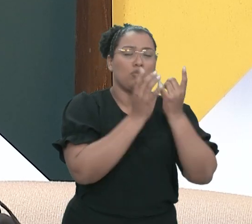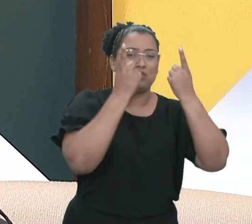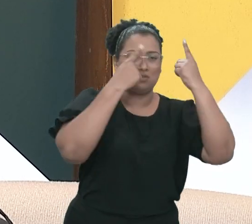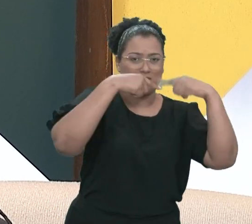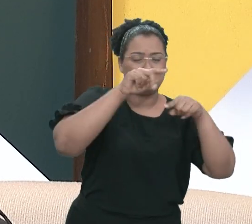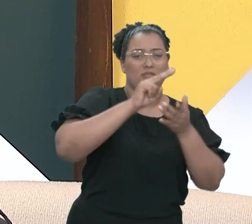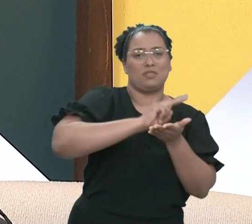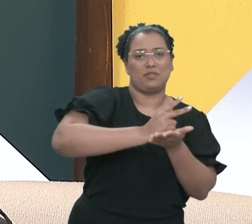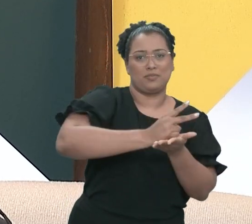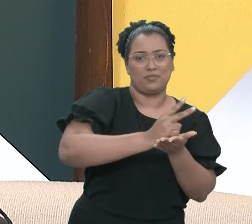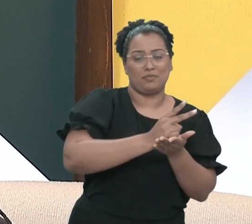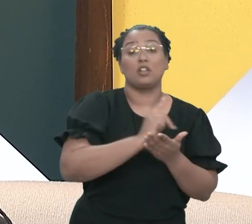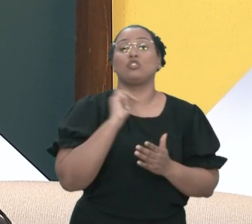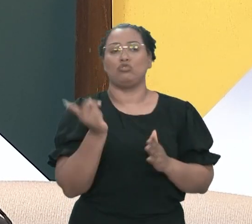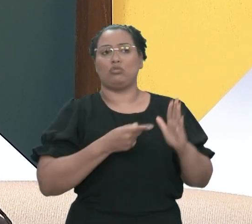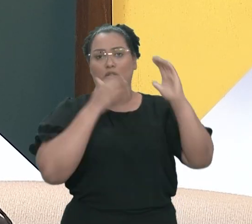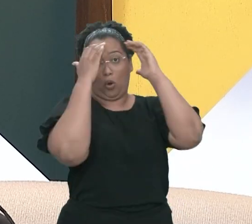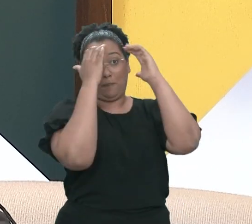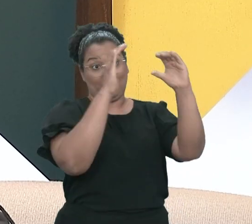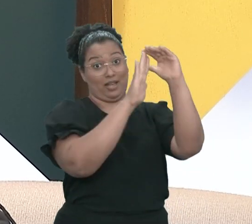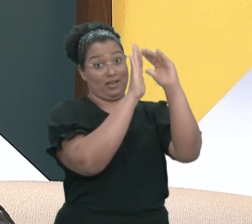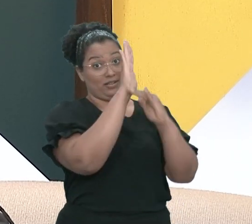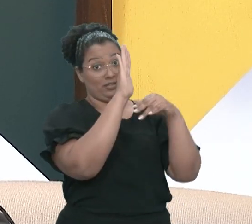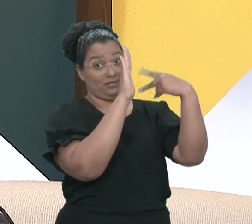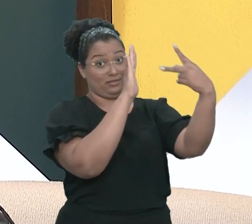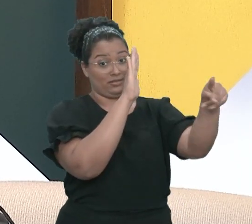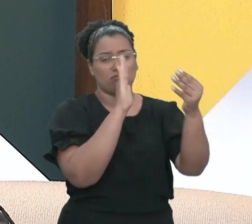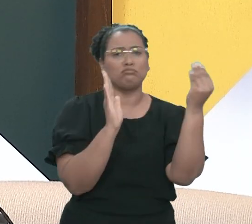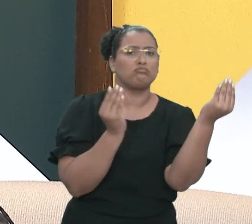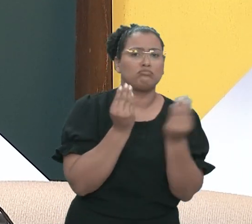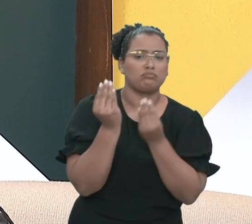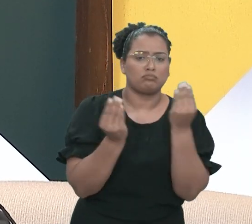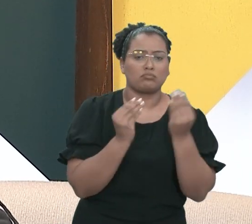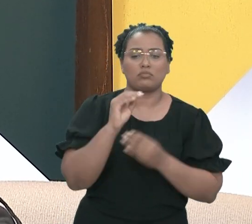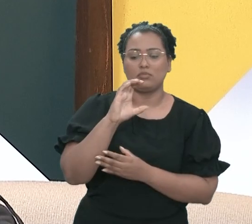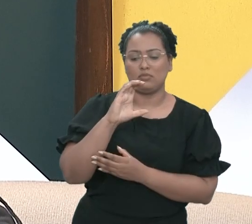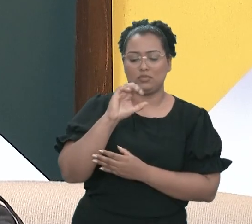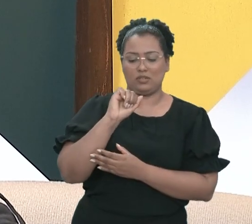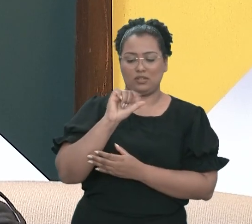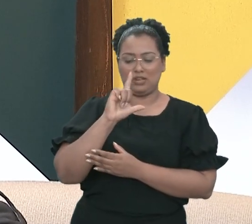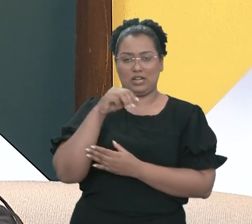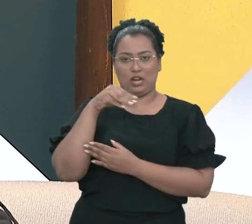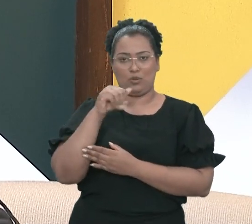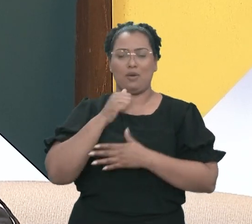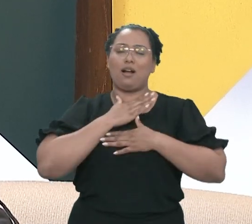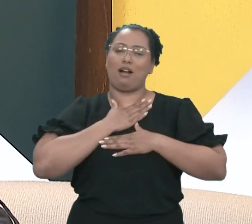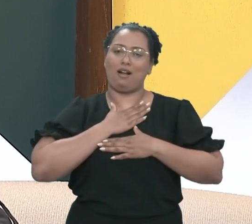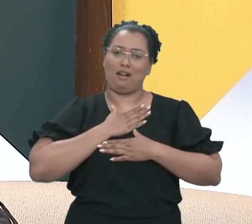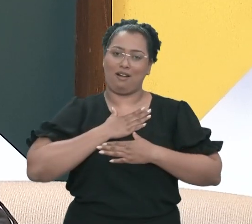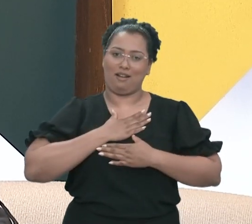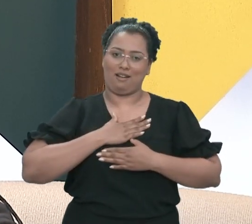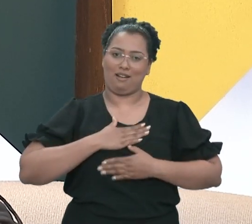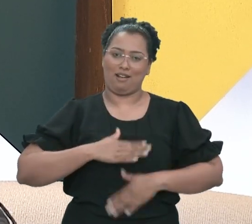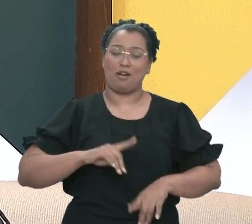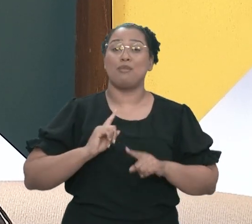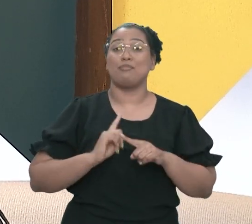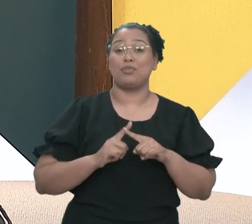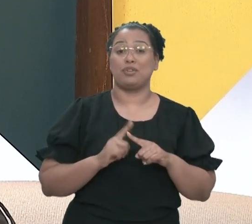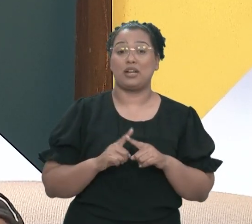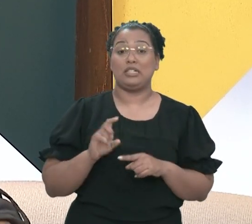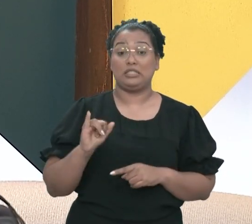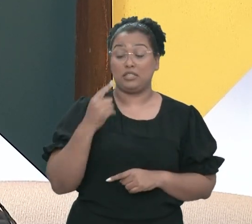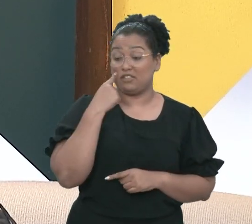também segue o mesmo protocolo, que é um protocolo que nós chamamos de CALMA. Porque a primeira coisa que uma pessoa tem que fazer